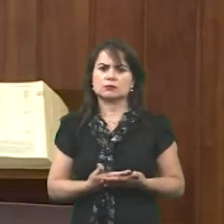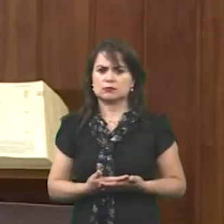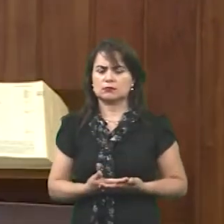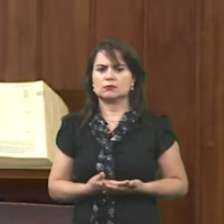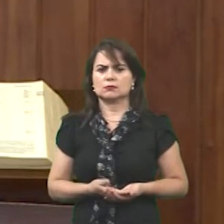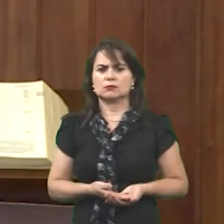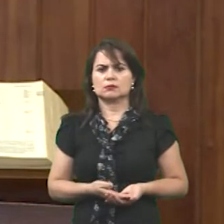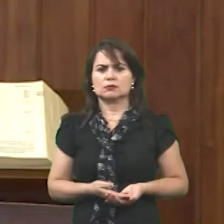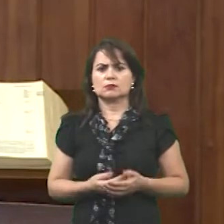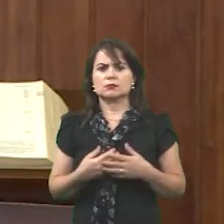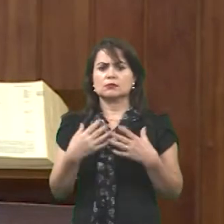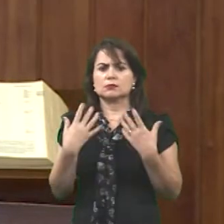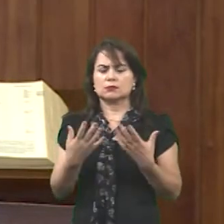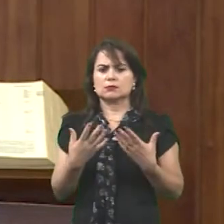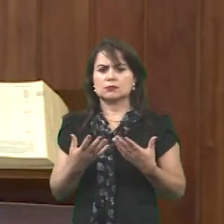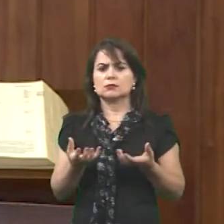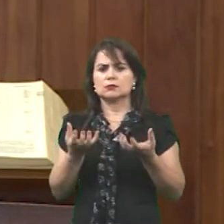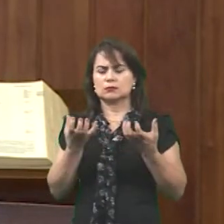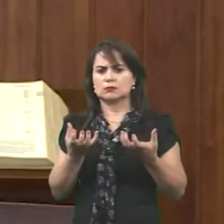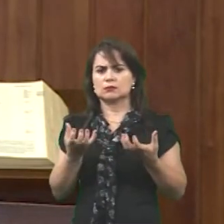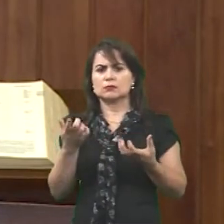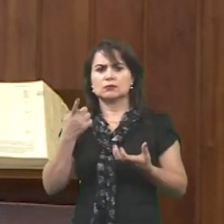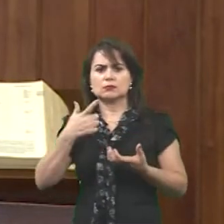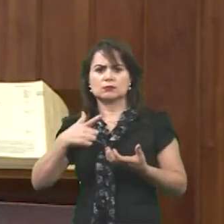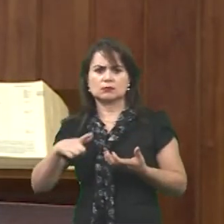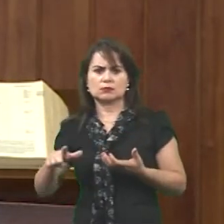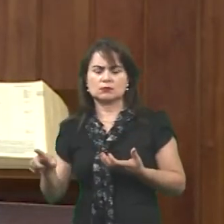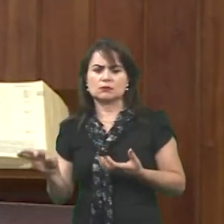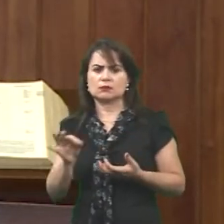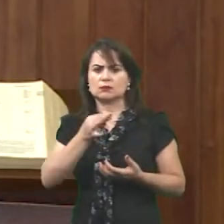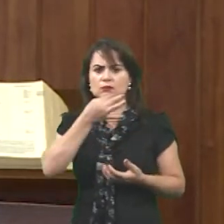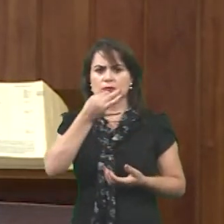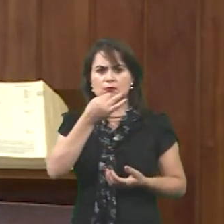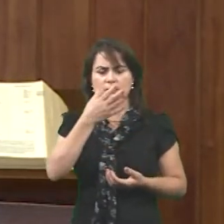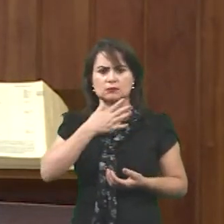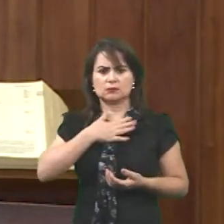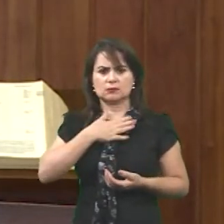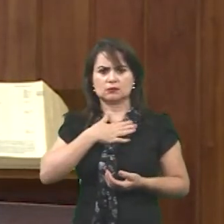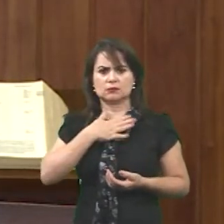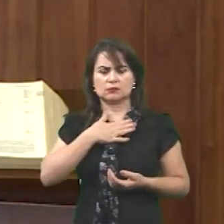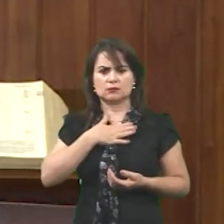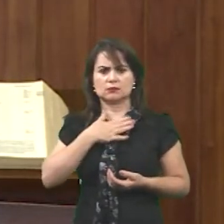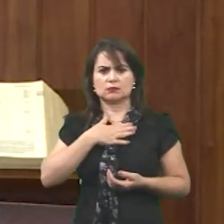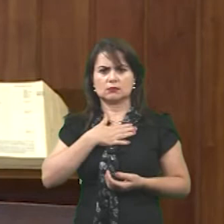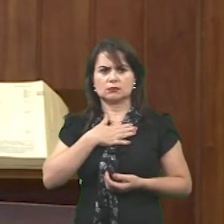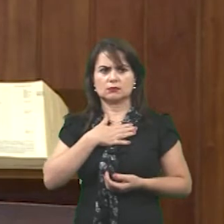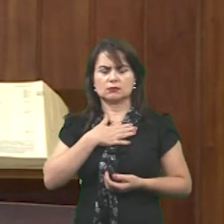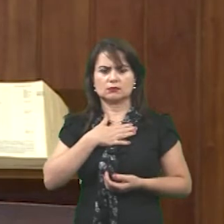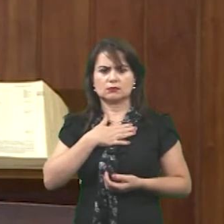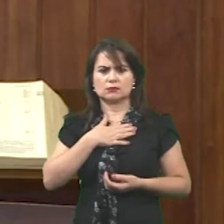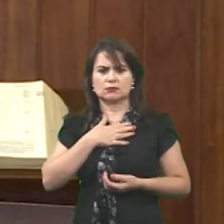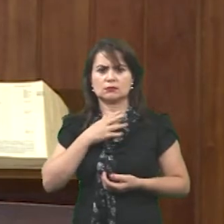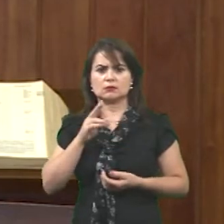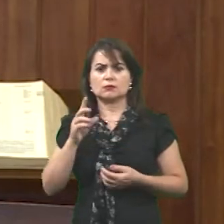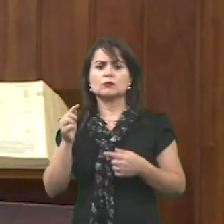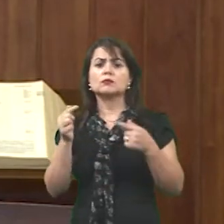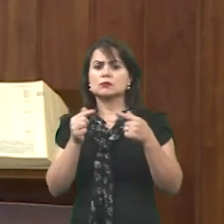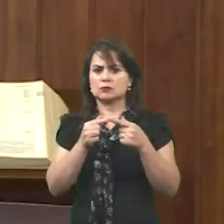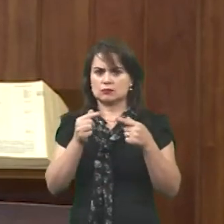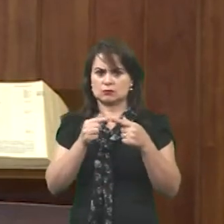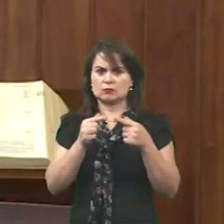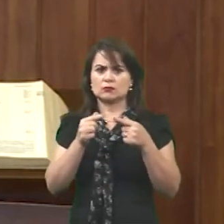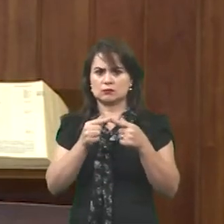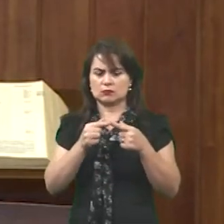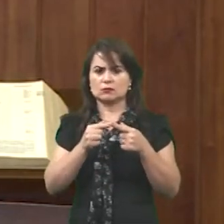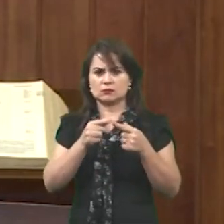quero deixar aqui registrado mais uma vez meu posicionamento em relação essa matéria voto favoravelmente a